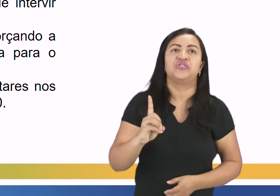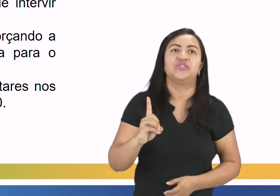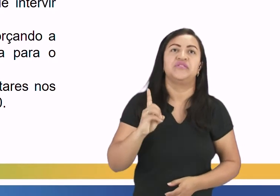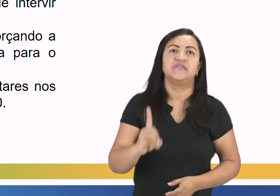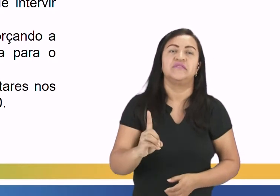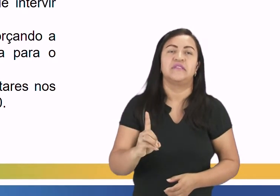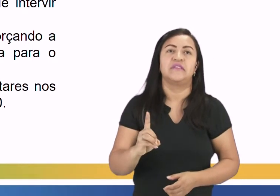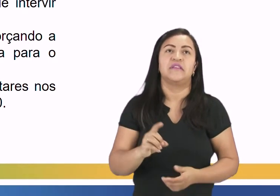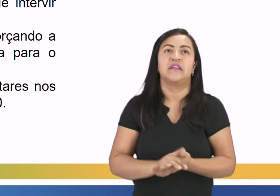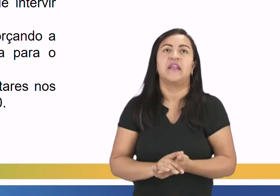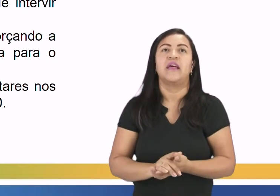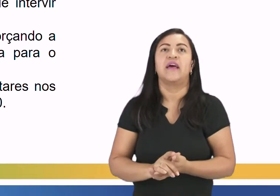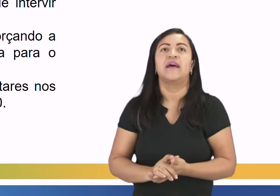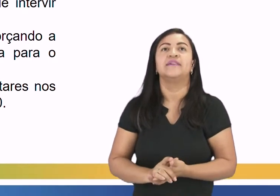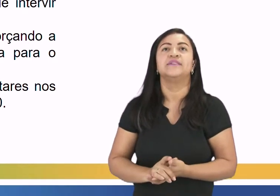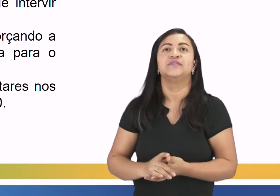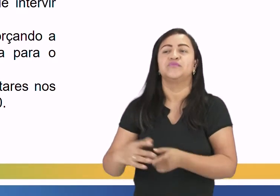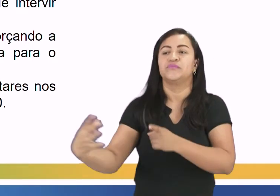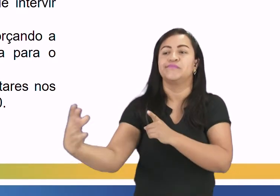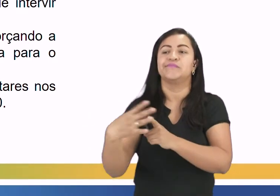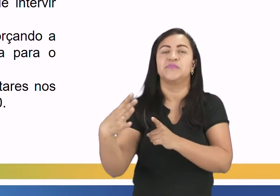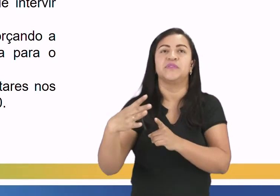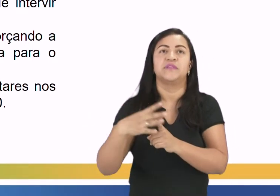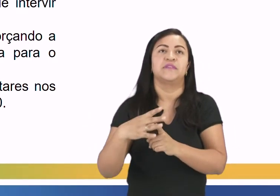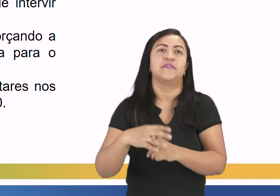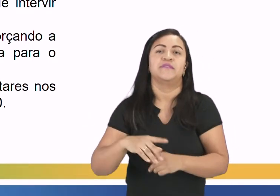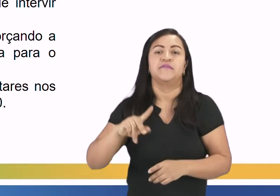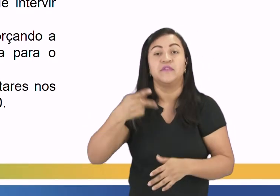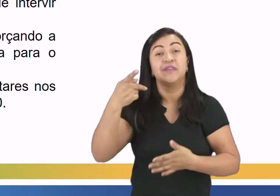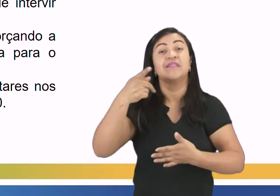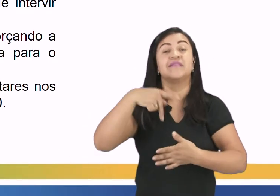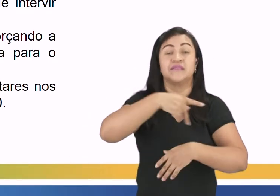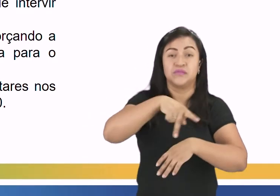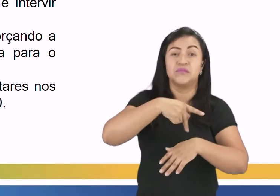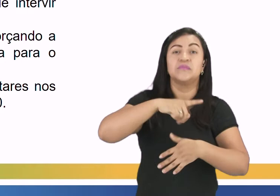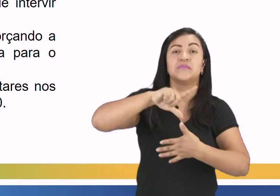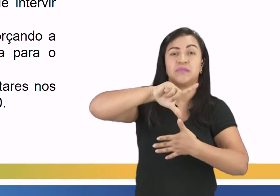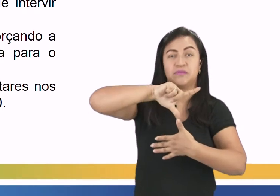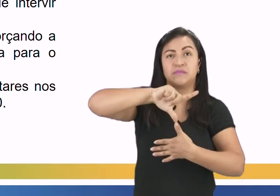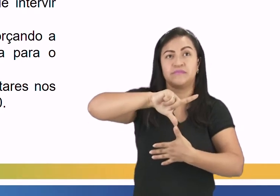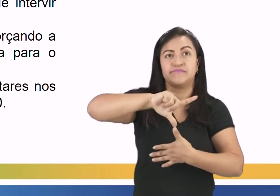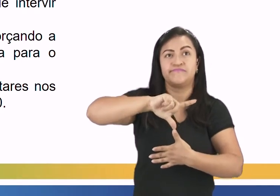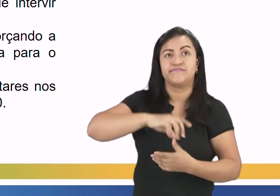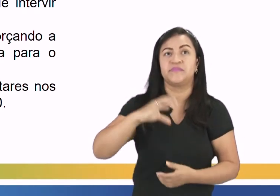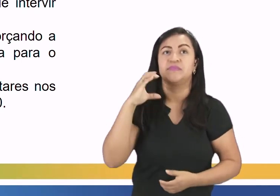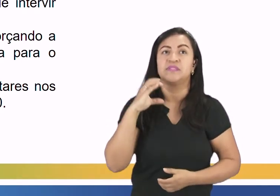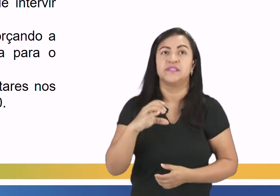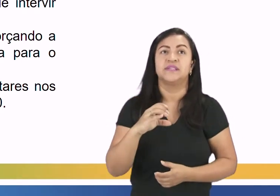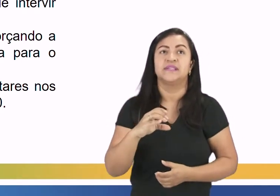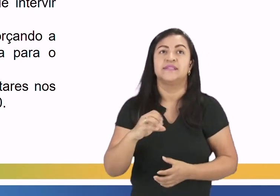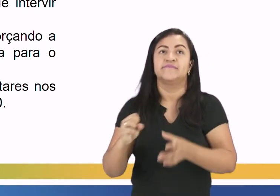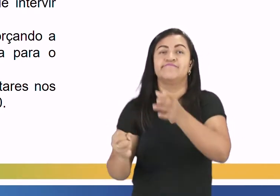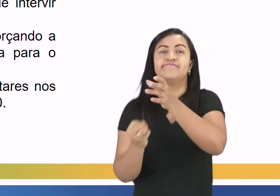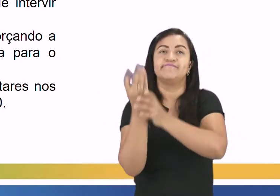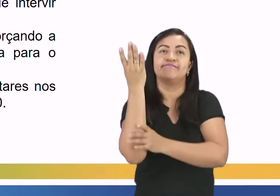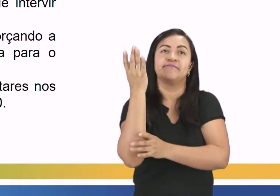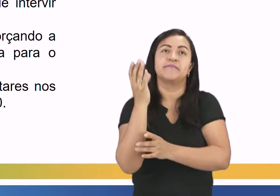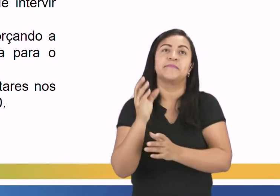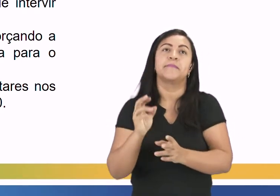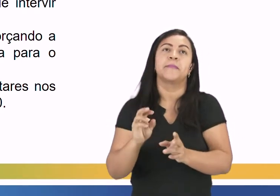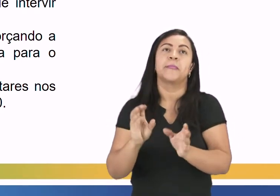de missão civilizadora. C. Criar a Liga das Nações para mediar